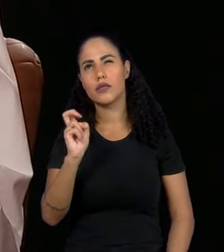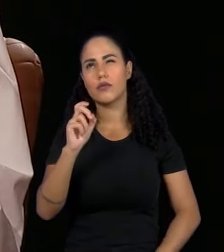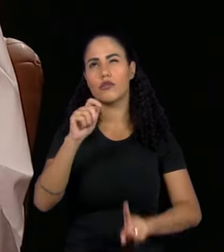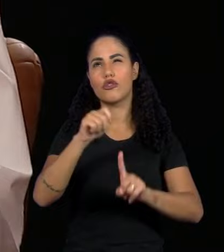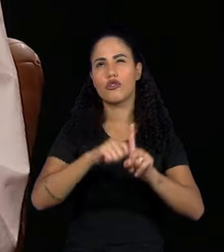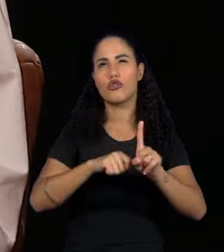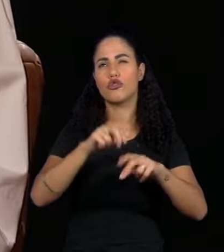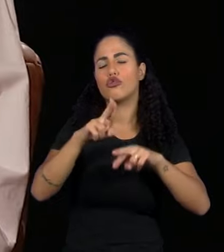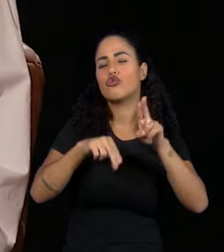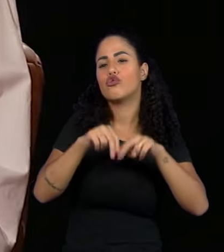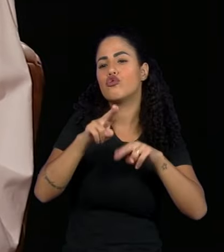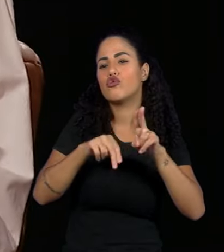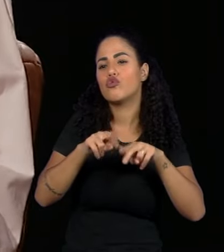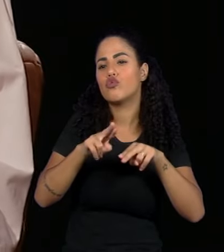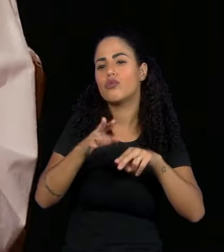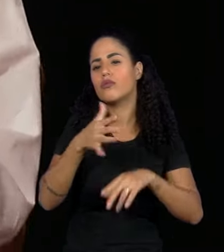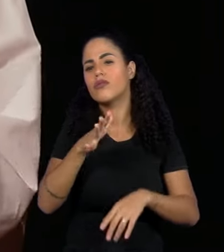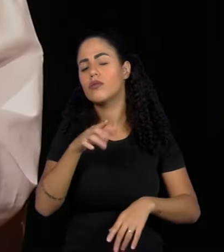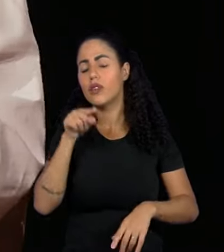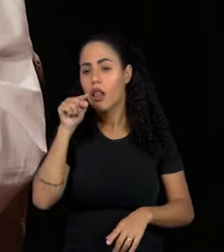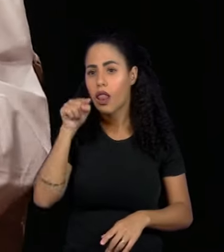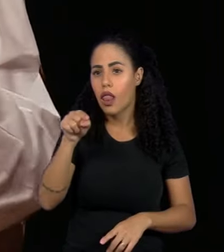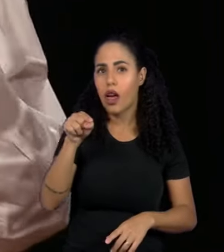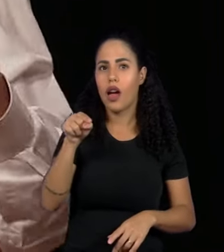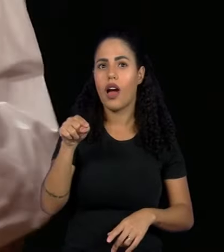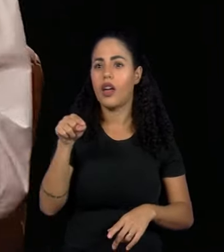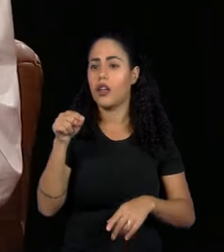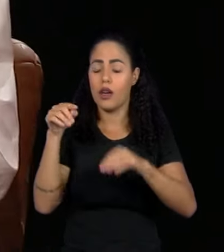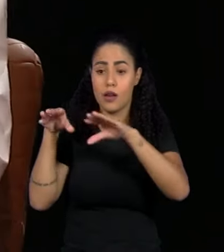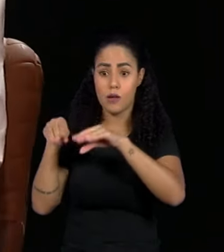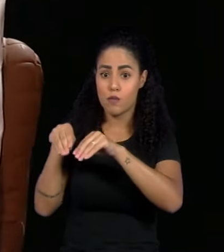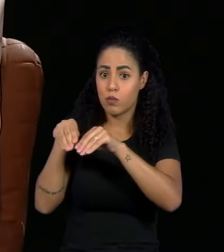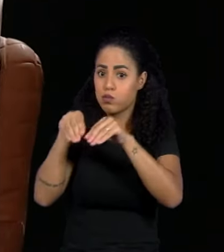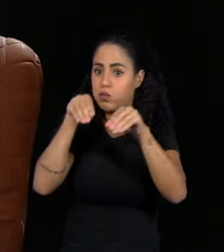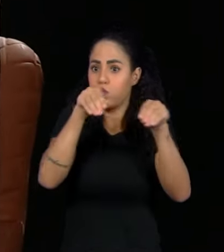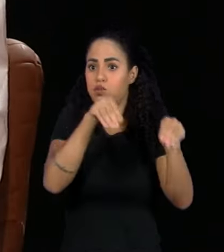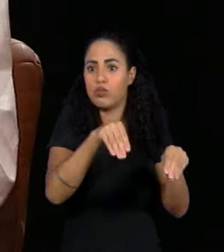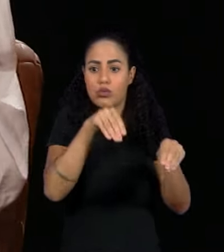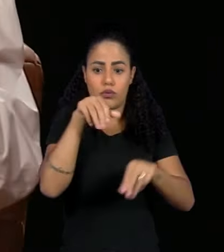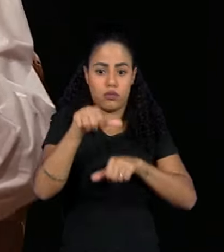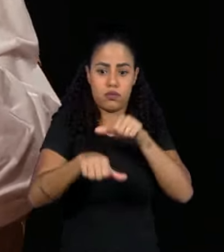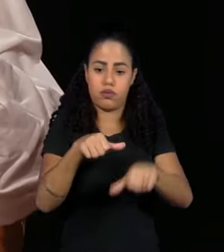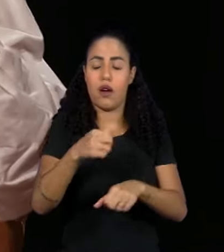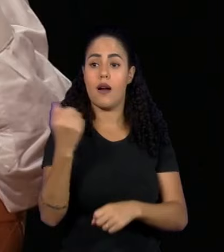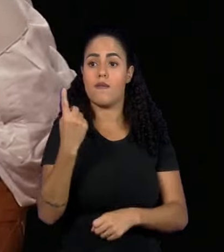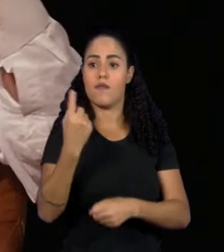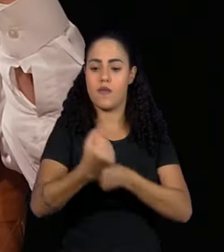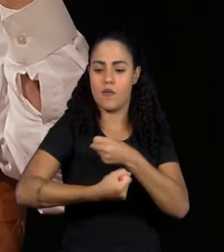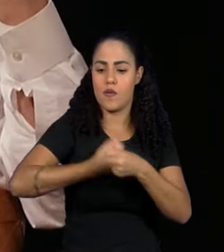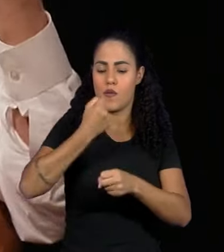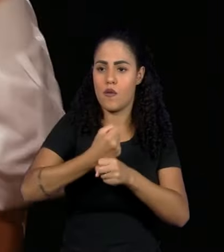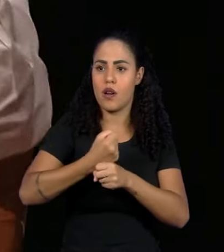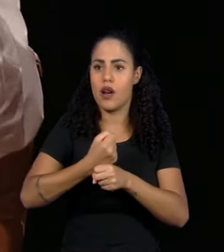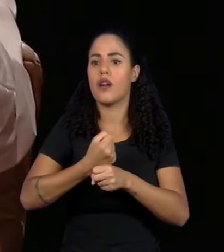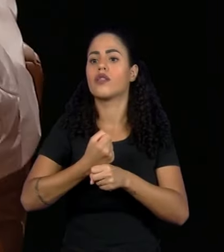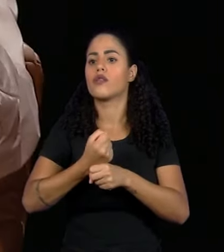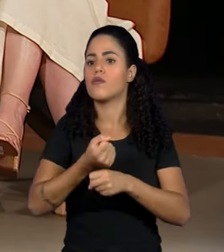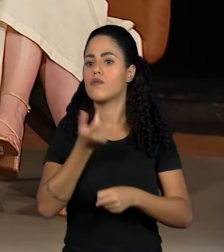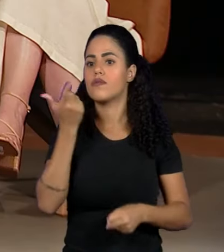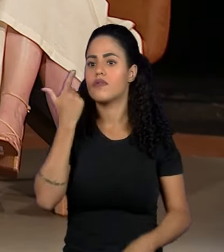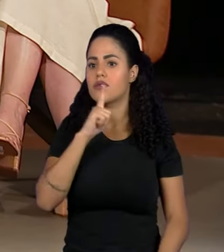junho, exatamente na mudança que para mim é o primeiro ano do Hemisfério